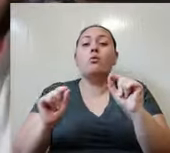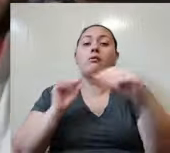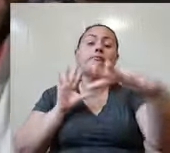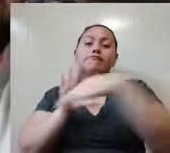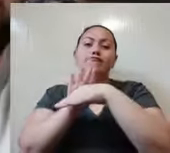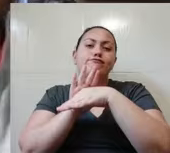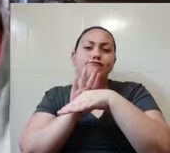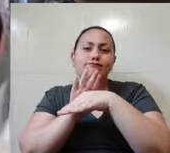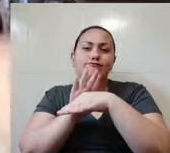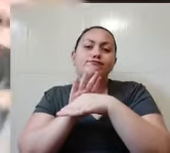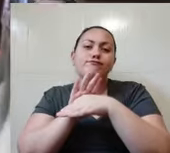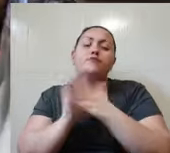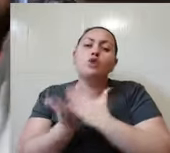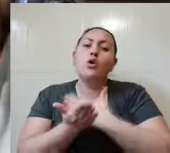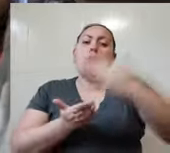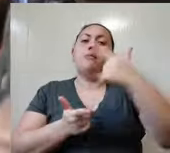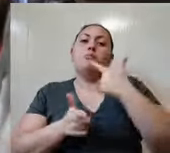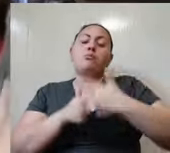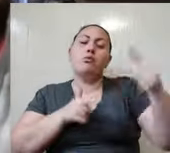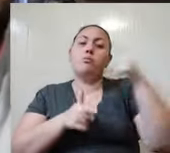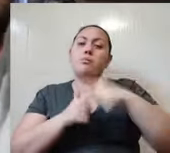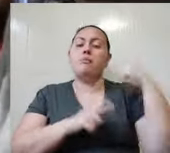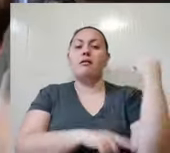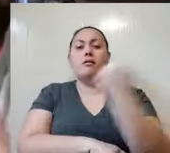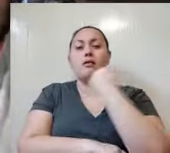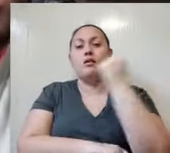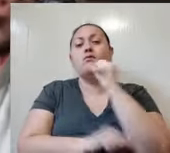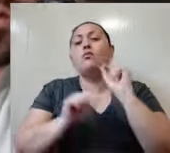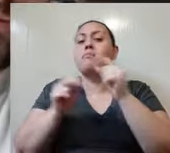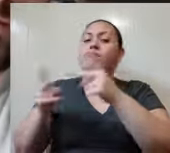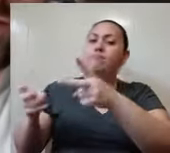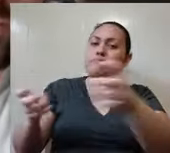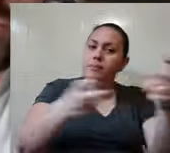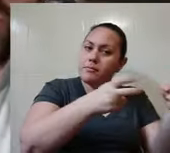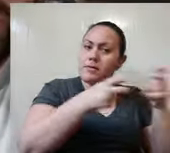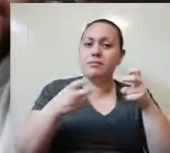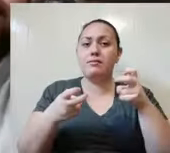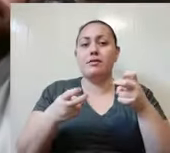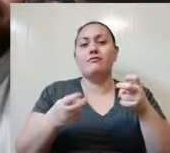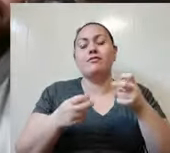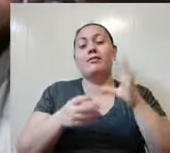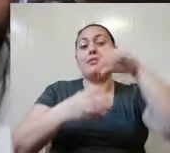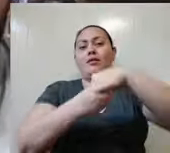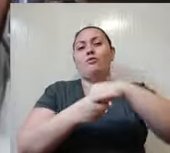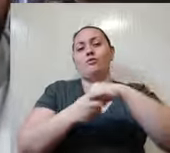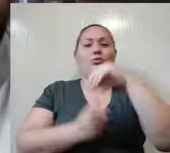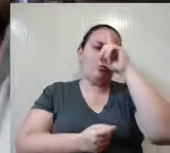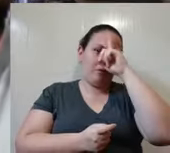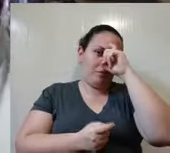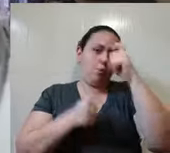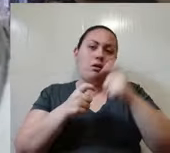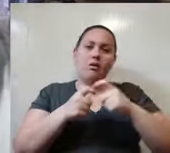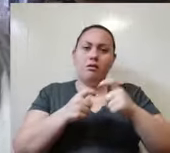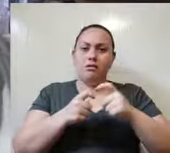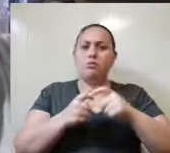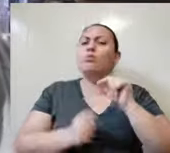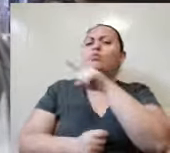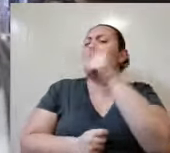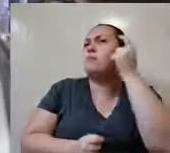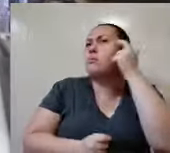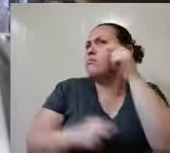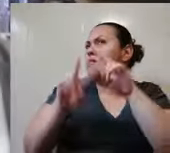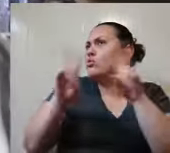se instaura um problema muito grande, que é o que a gente tem observado muito na clínica, né? Não sei o que tu tem pensado